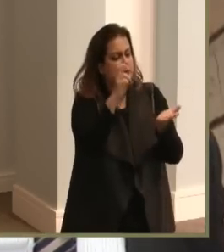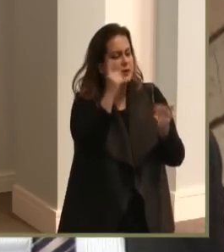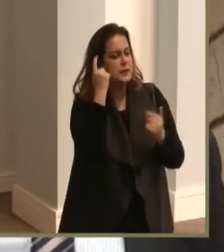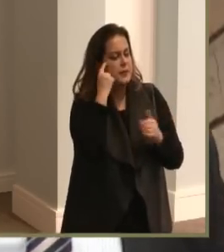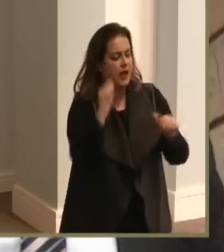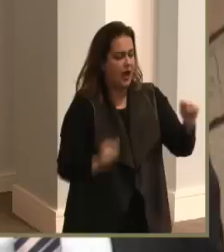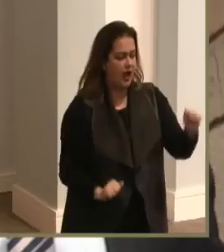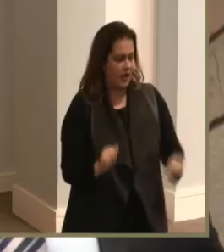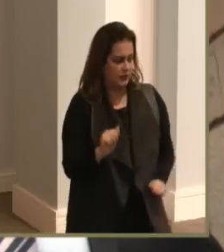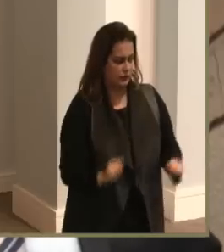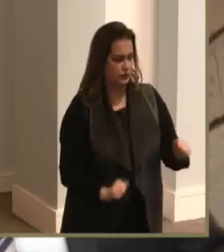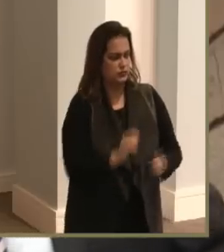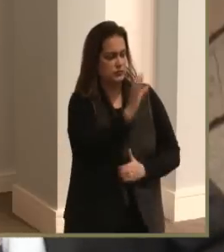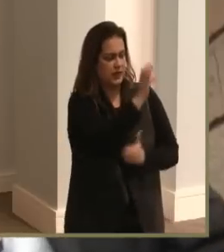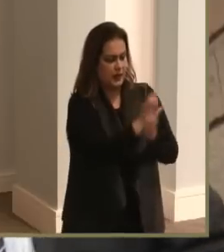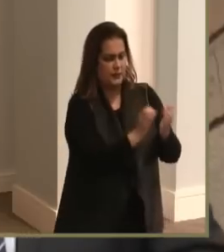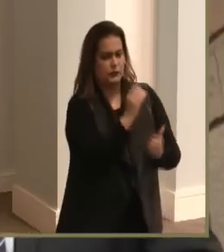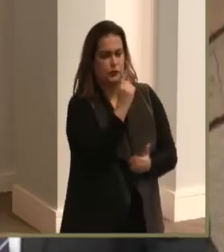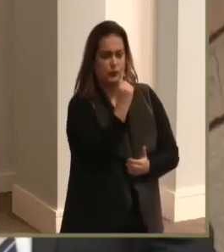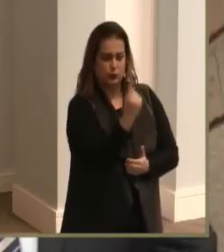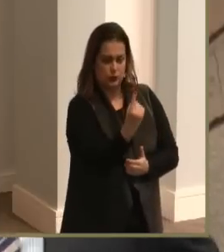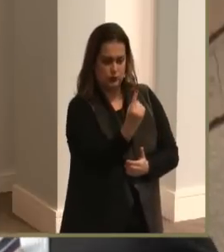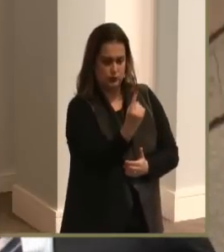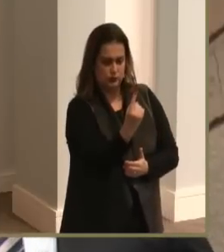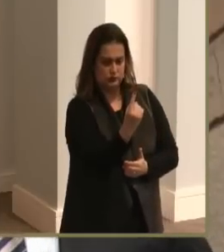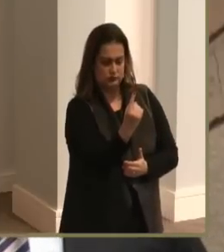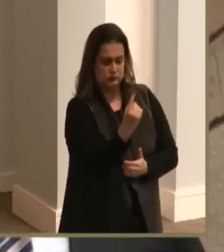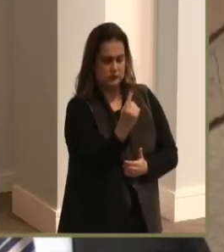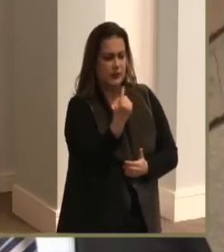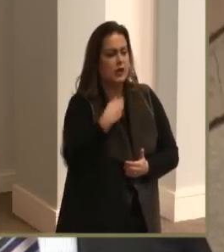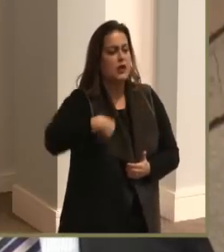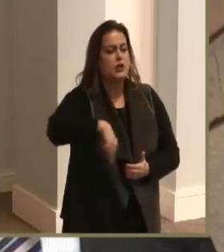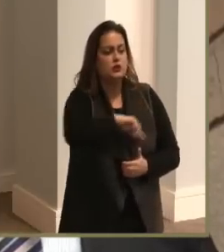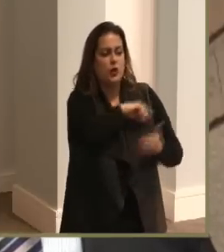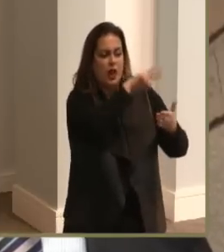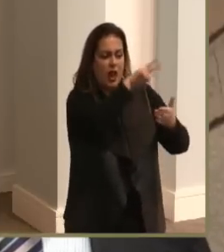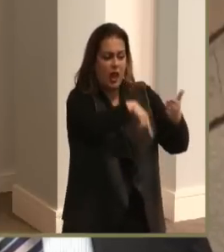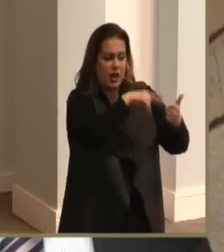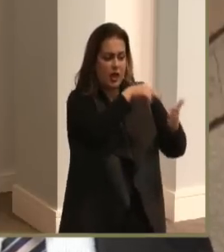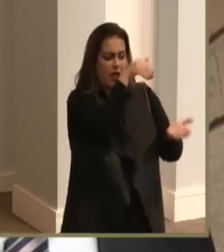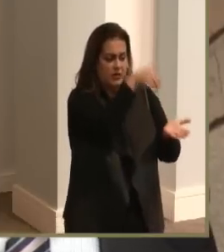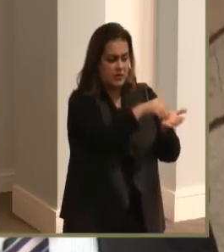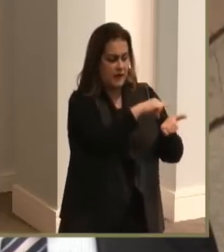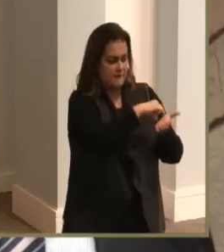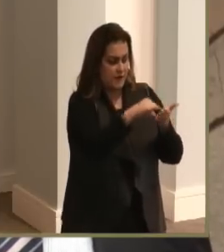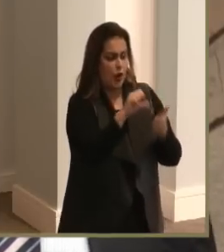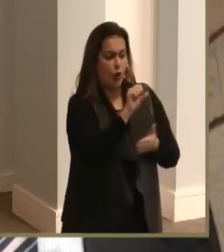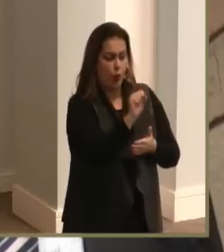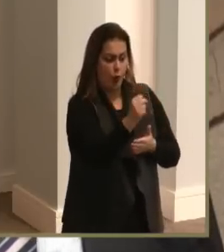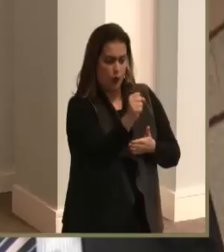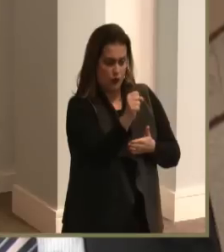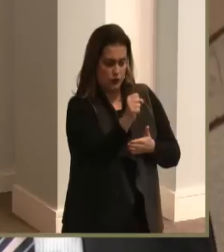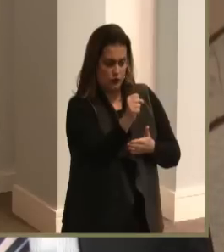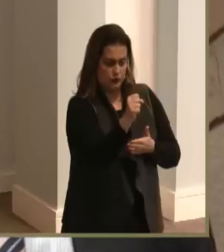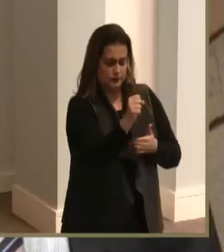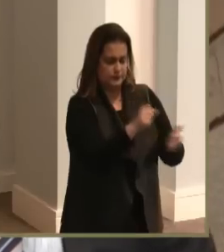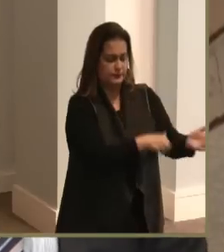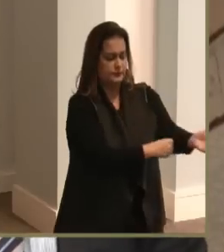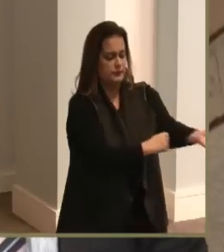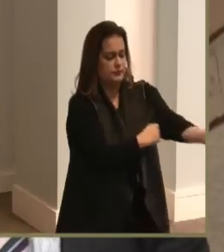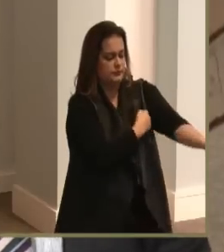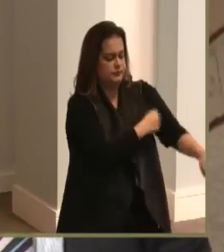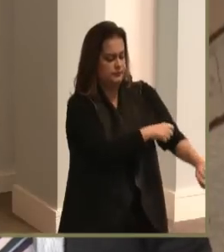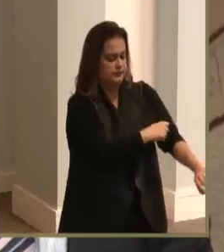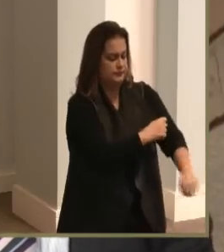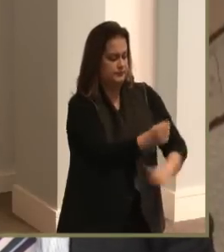texto de Atos, no capítulo de número 1, e nós estaremos fazendo a leitura até o verso 8. Então, no verso 8